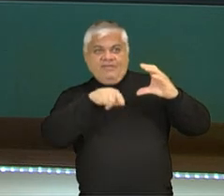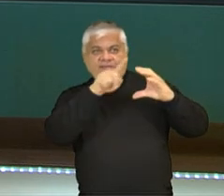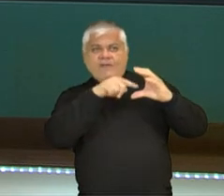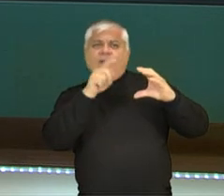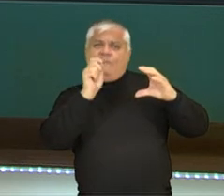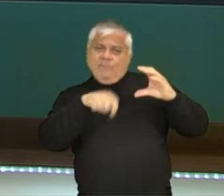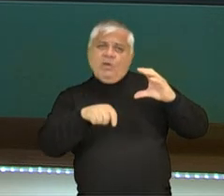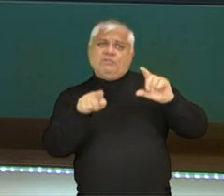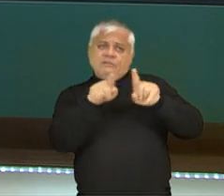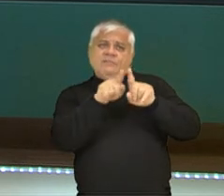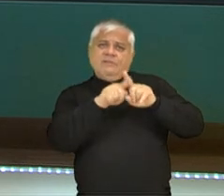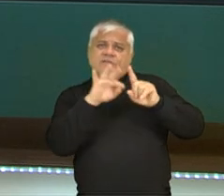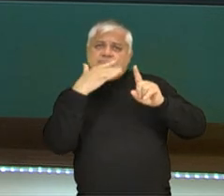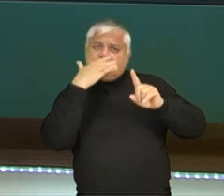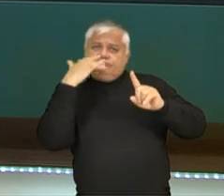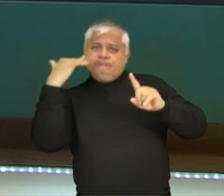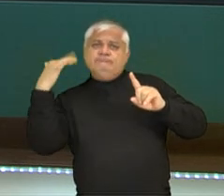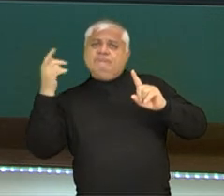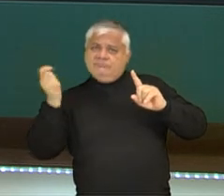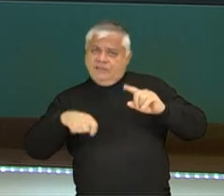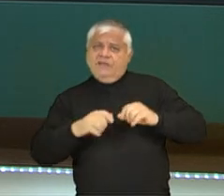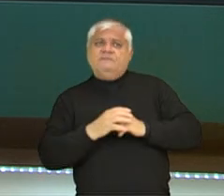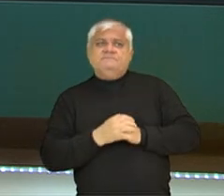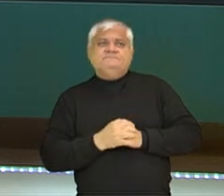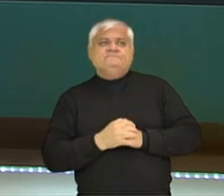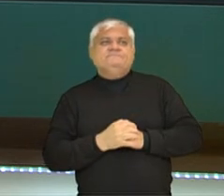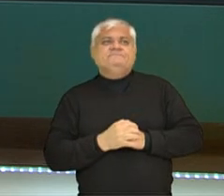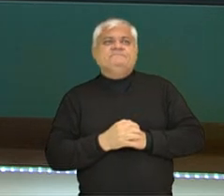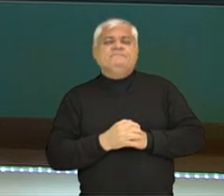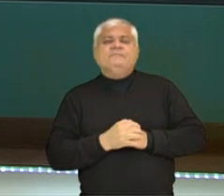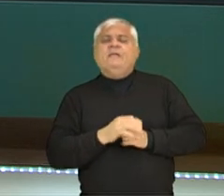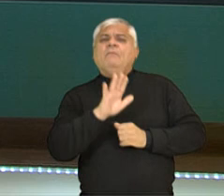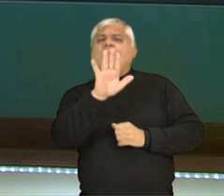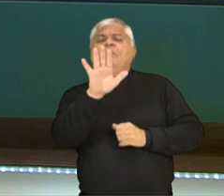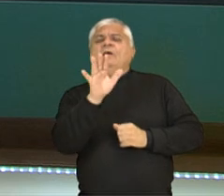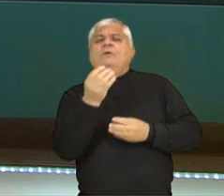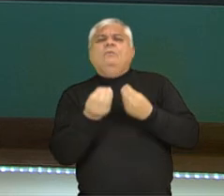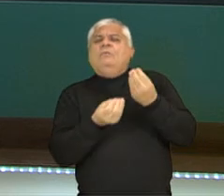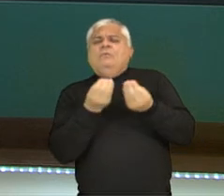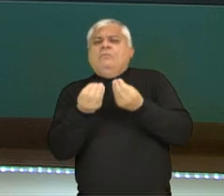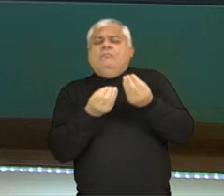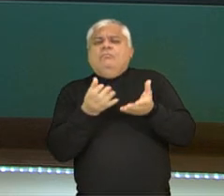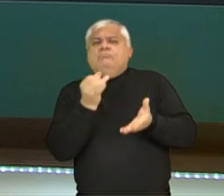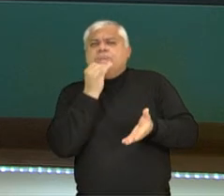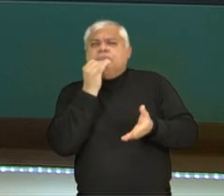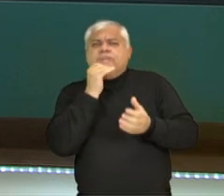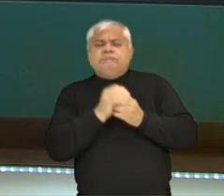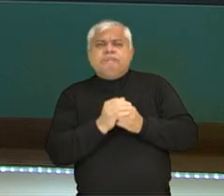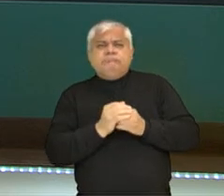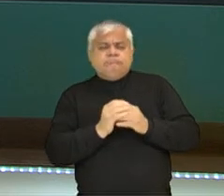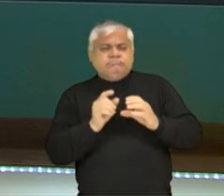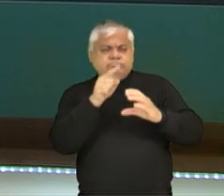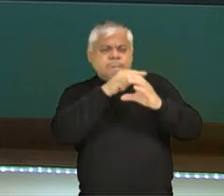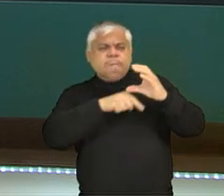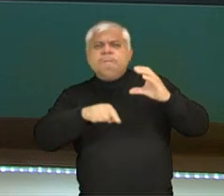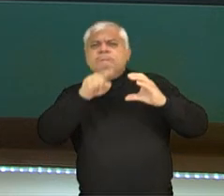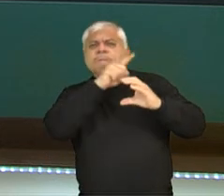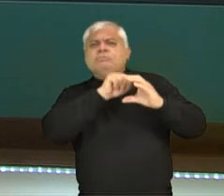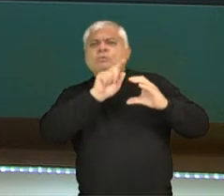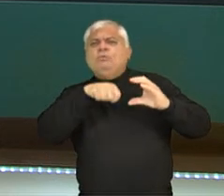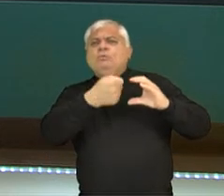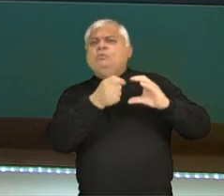anel aromático. Sim, claro. Muito bem. Professor, como nós podemos nomear